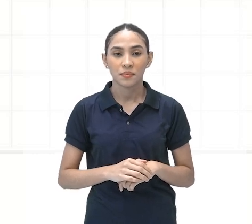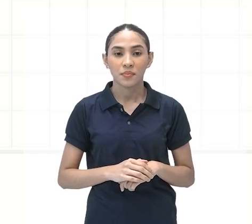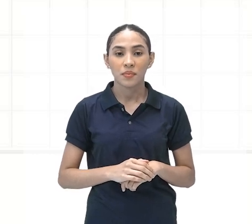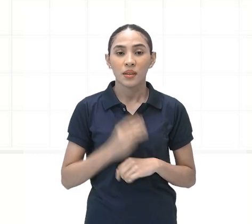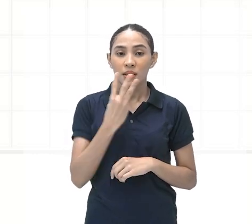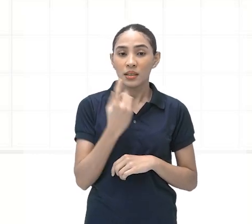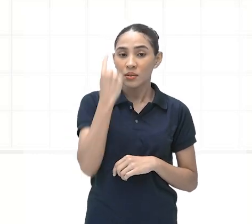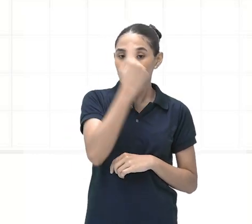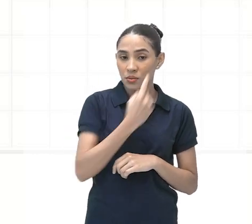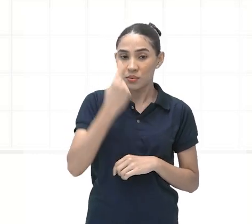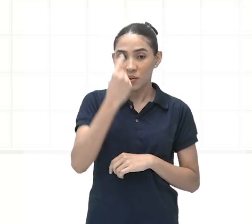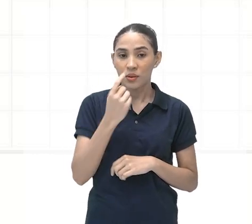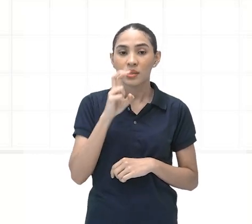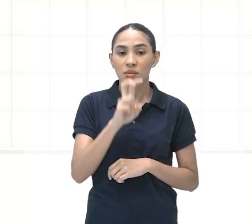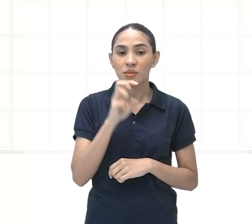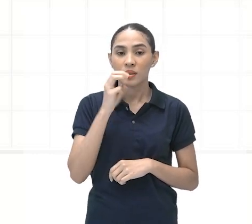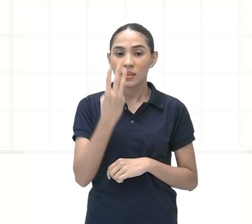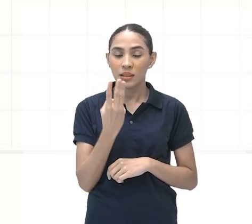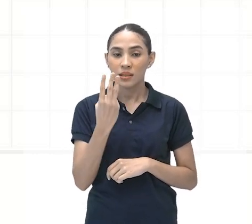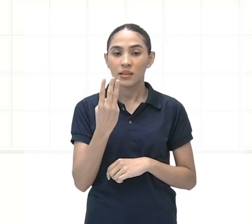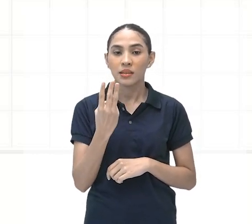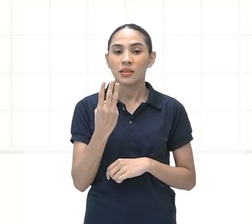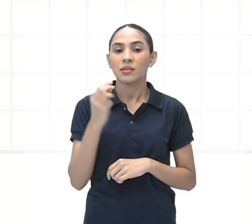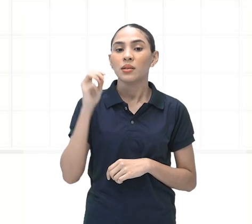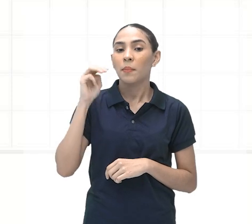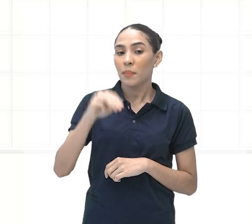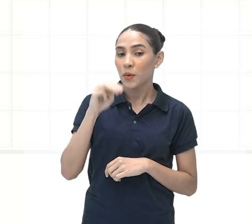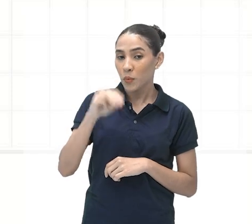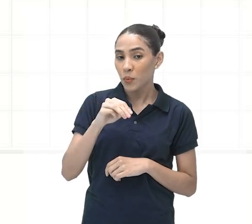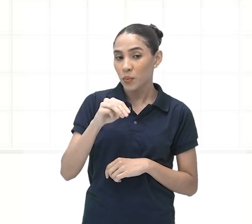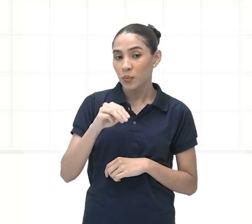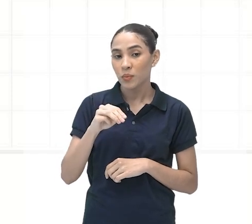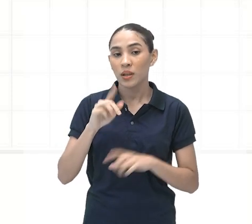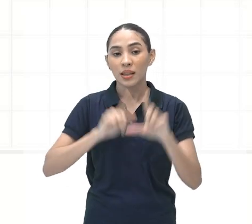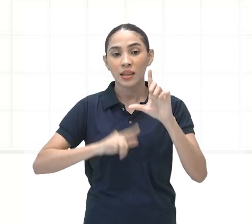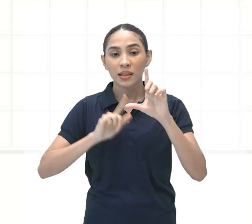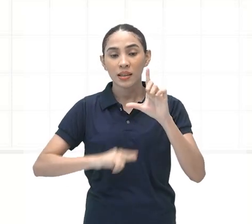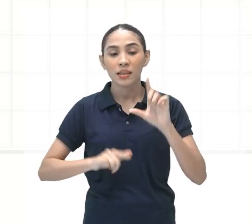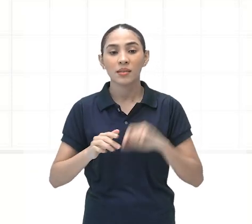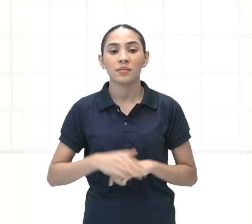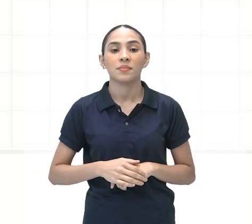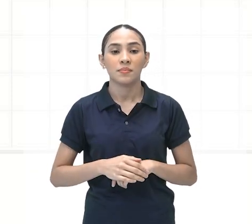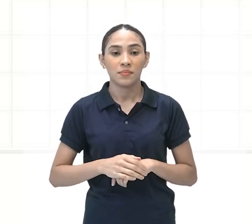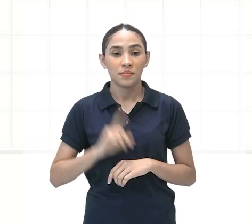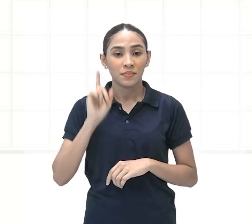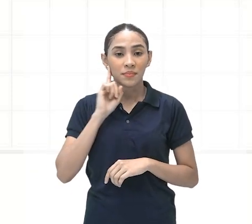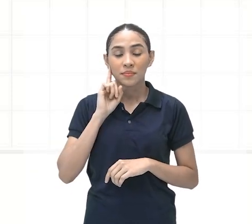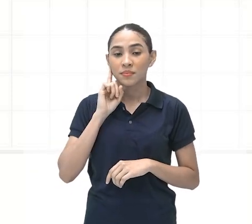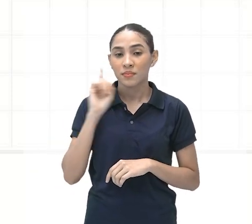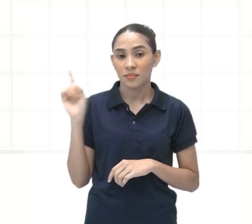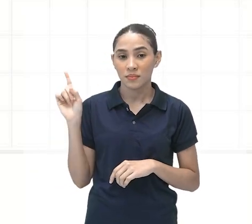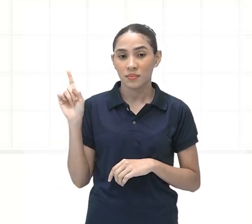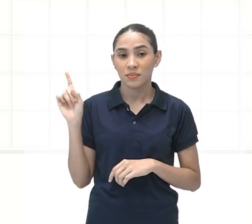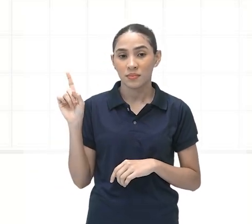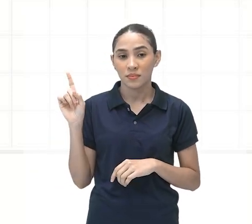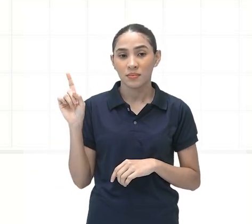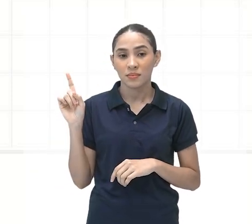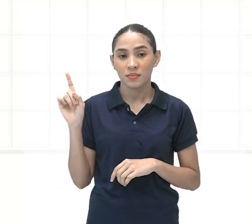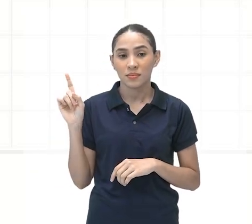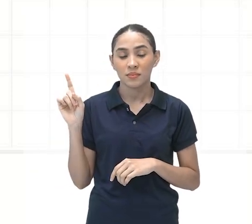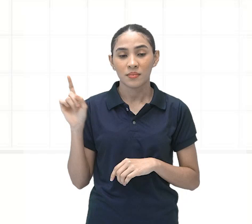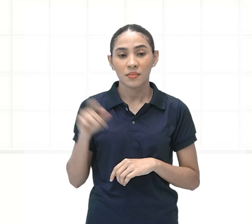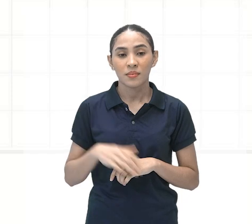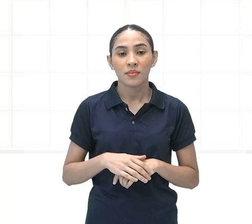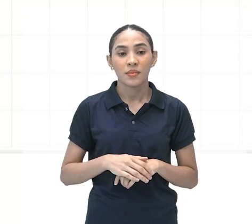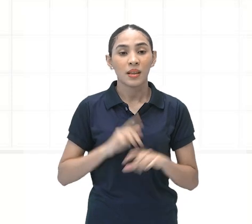3 horas e 53 minutos, que a alternativa correta seria, no caso, a alternativa, né,